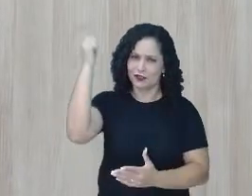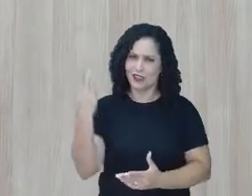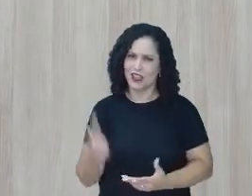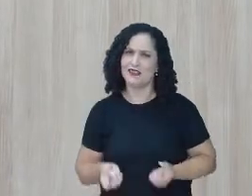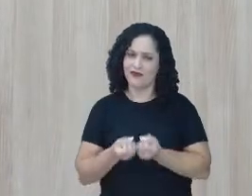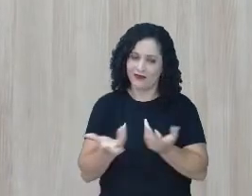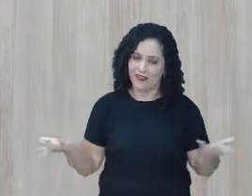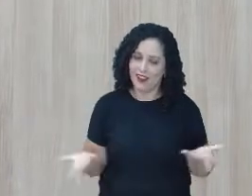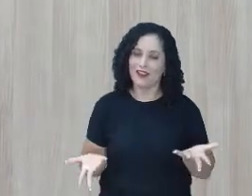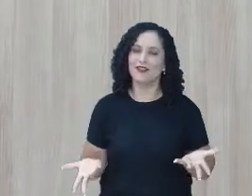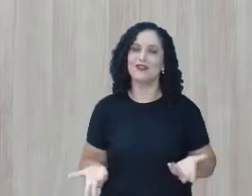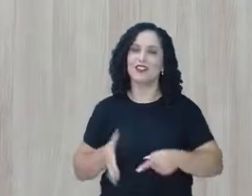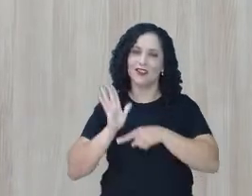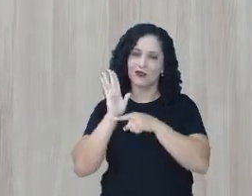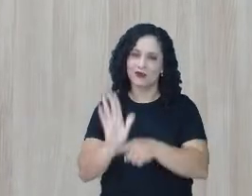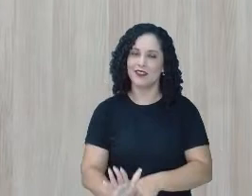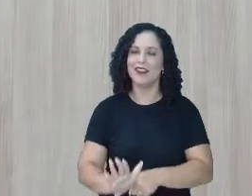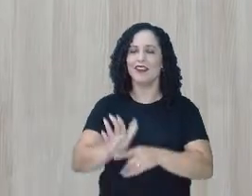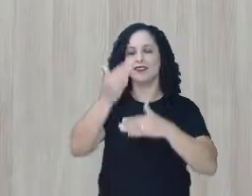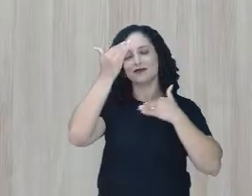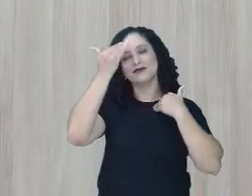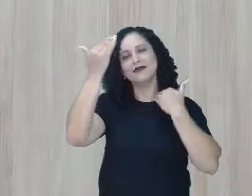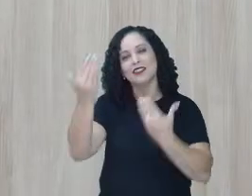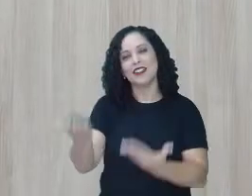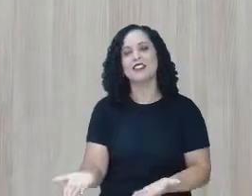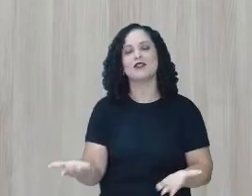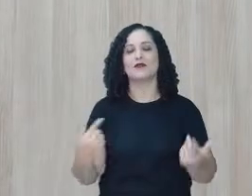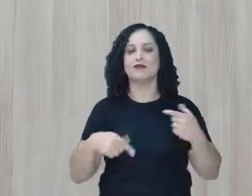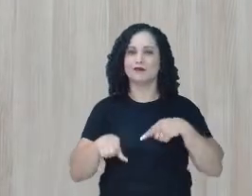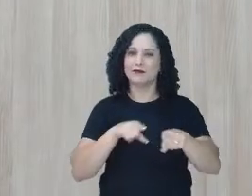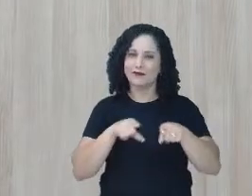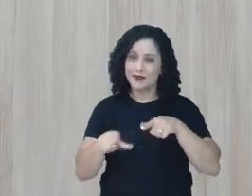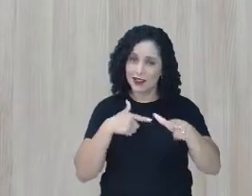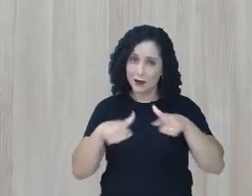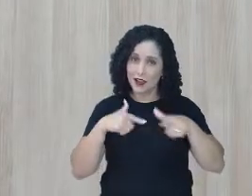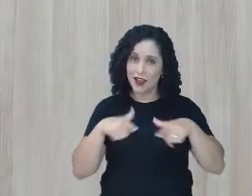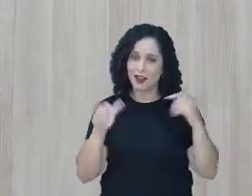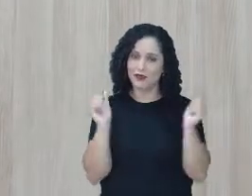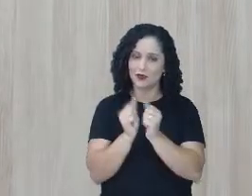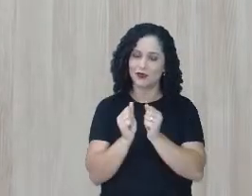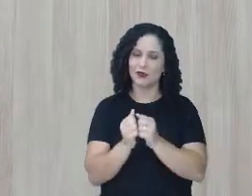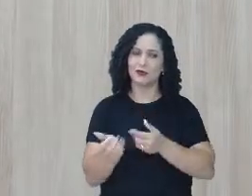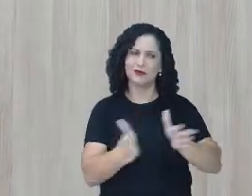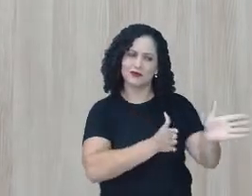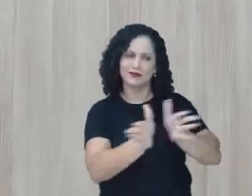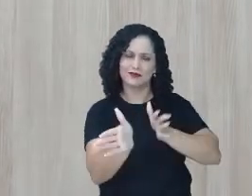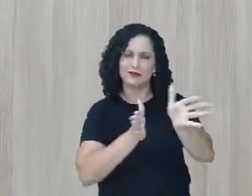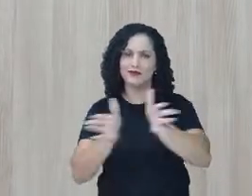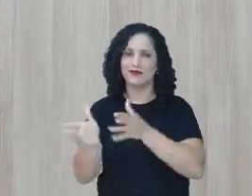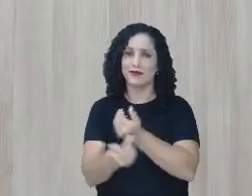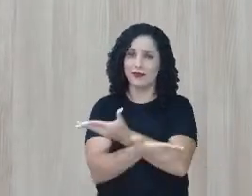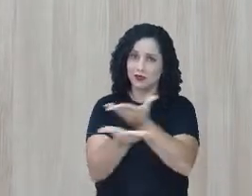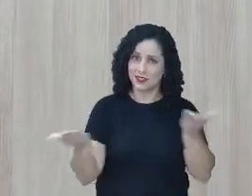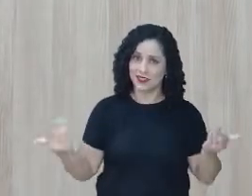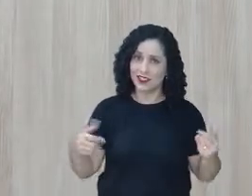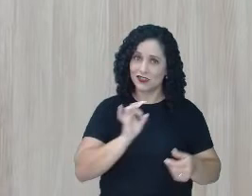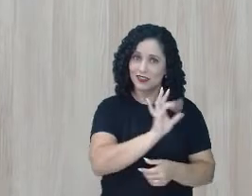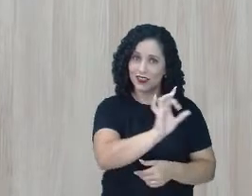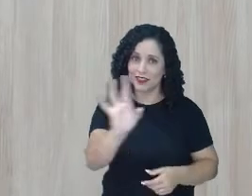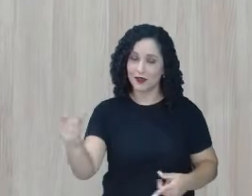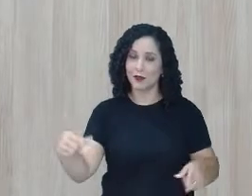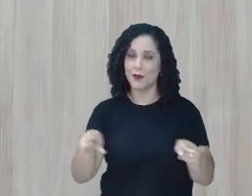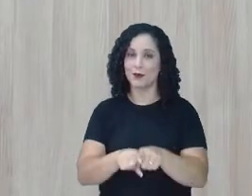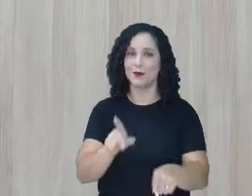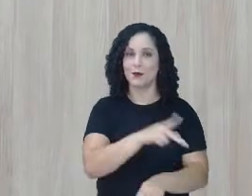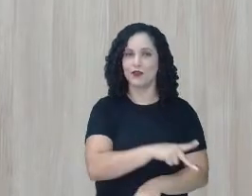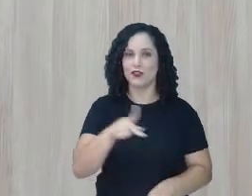tão importante aqui ao longo desse, né, de nos acompanhar no nosso trabalho, a vocês que estiveram aí, que nos receberam, também aos professores e professoras da